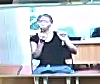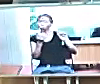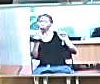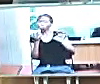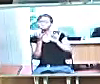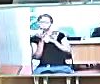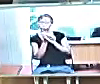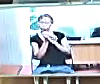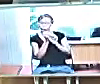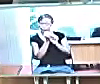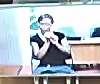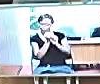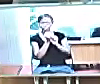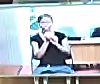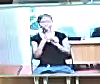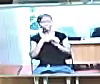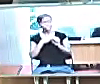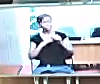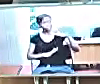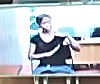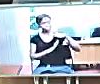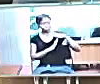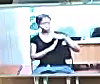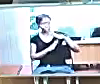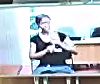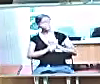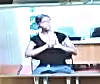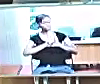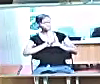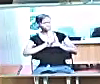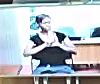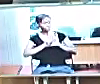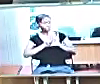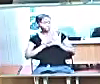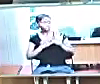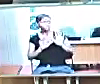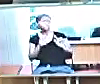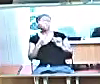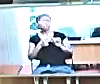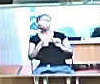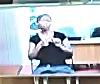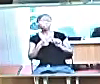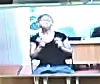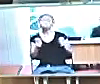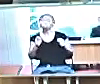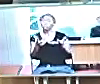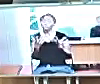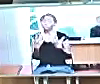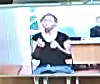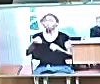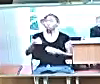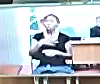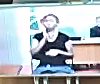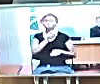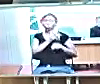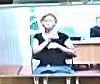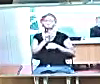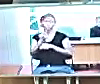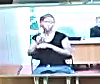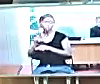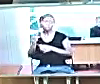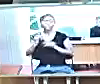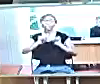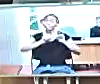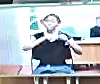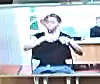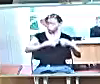limitações legais pra possibilitar novas aquisições novas contratações de operações de crédito